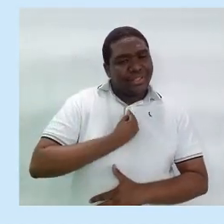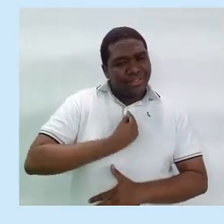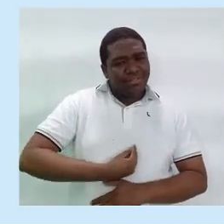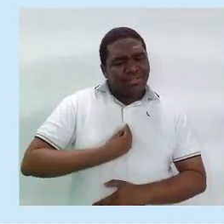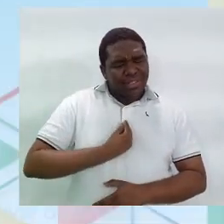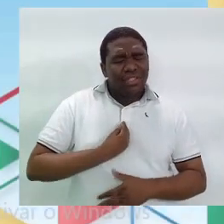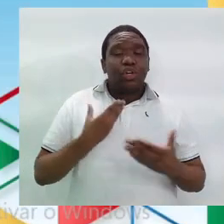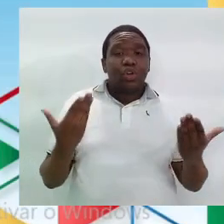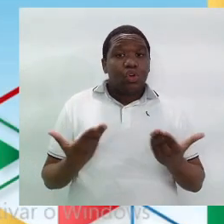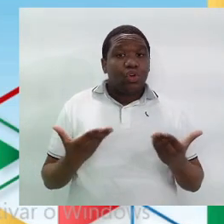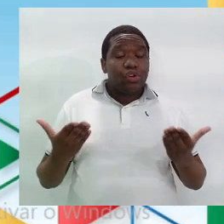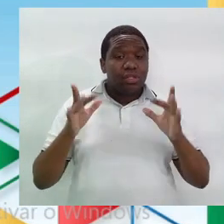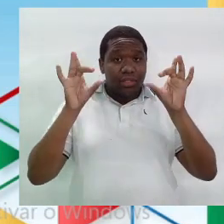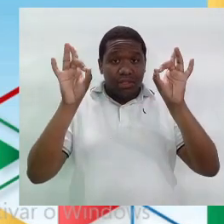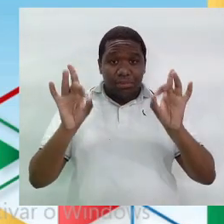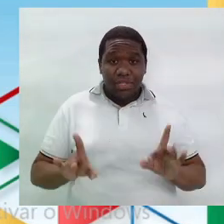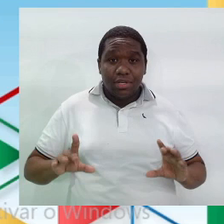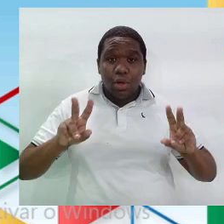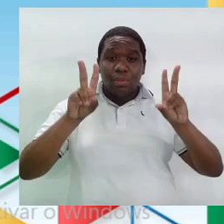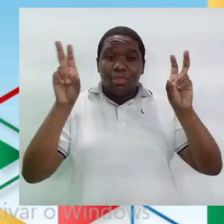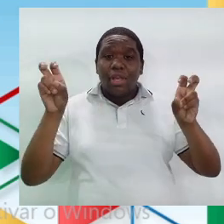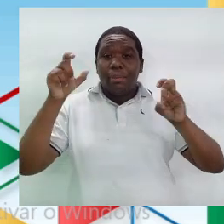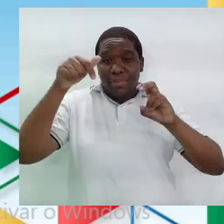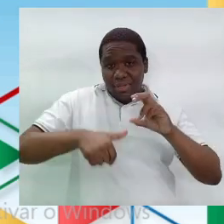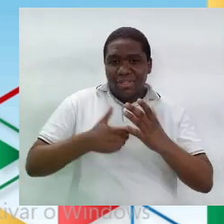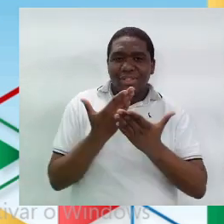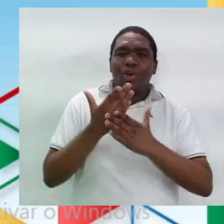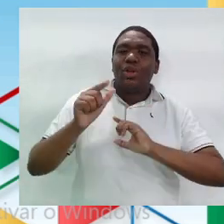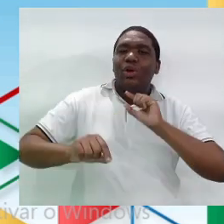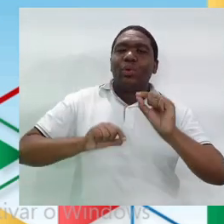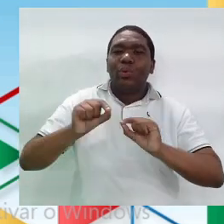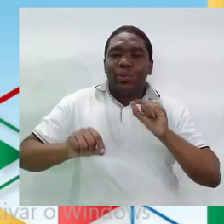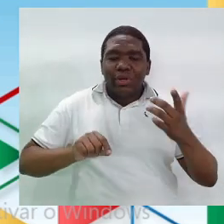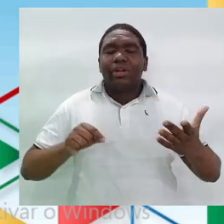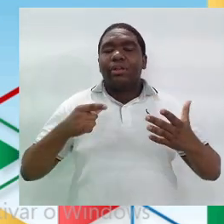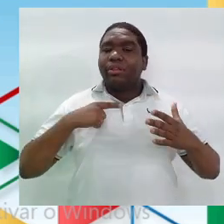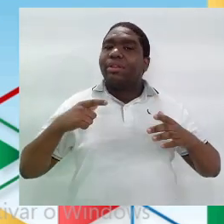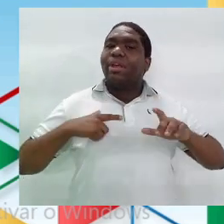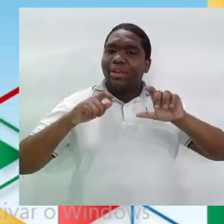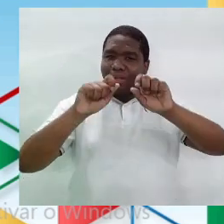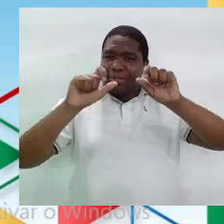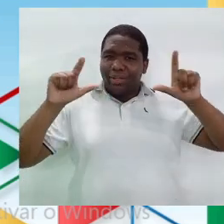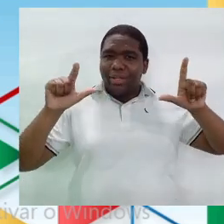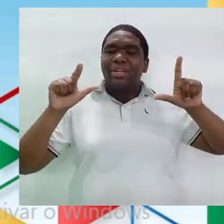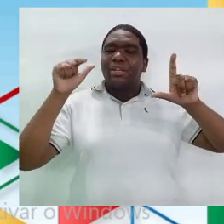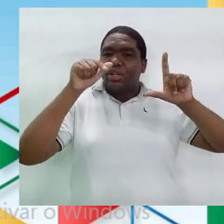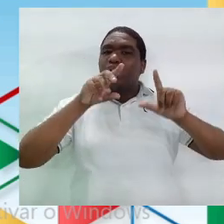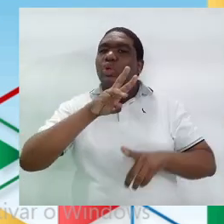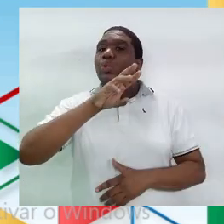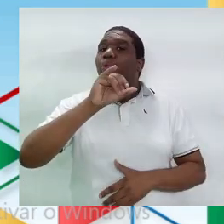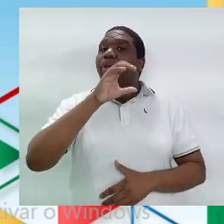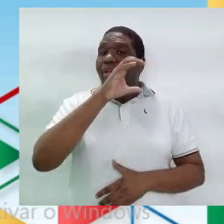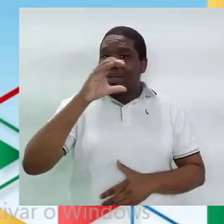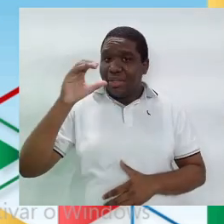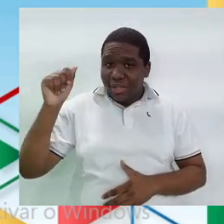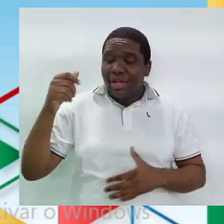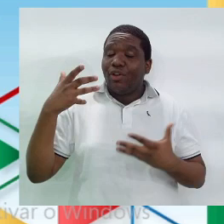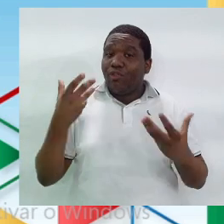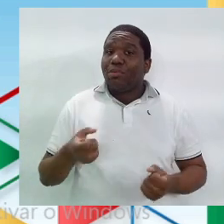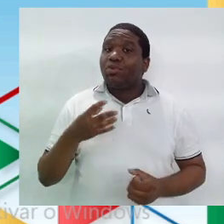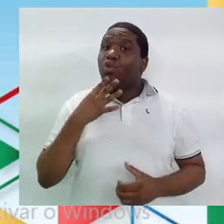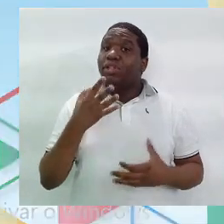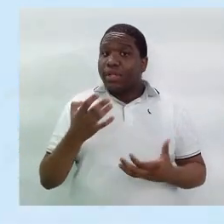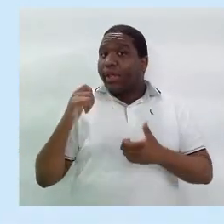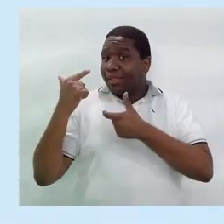em especial, o tema da nossa aula é, como há na tela, o Wicca. Vamos conhecer essa